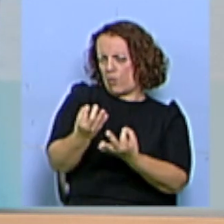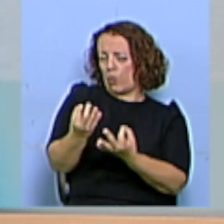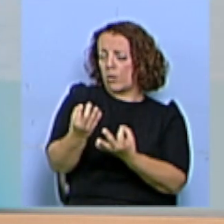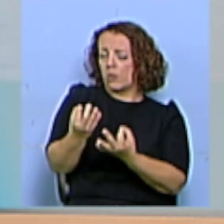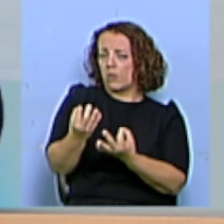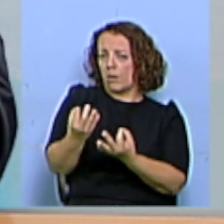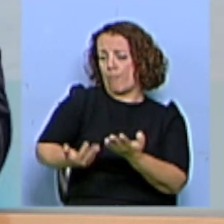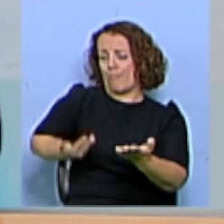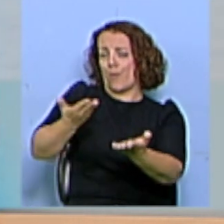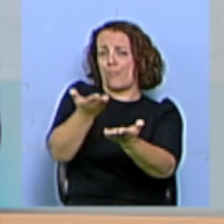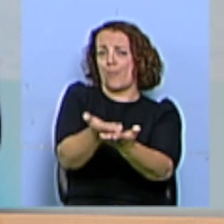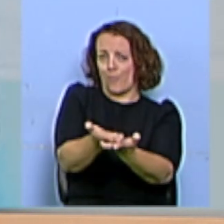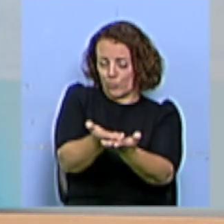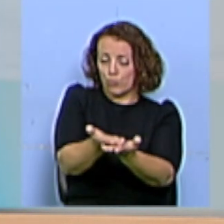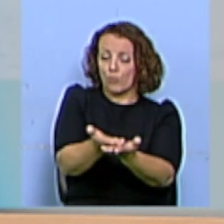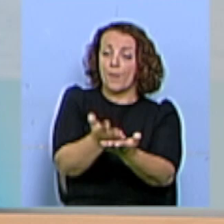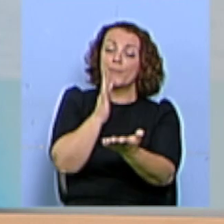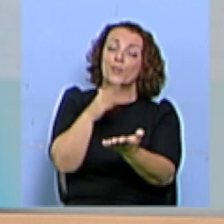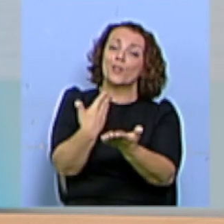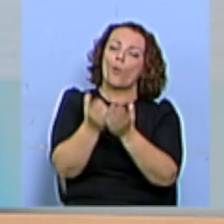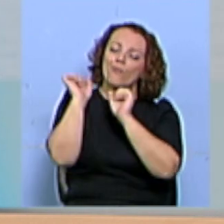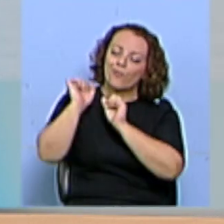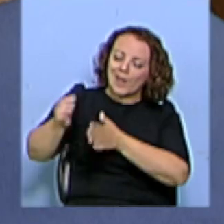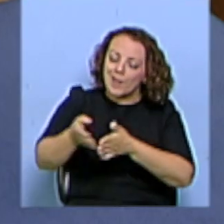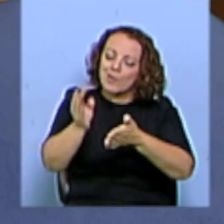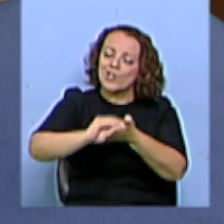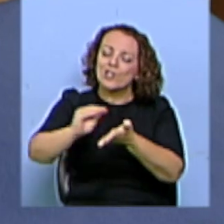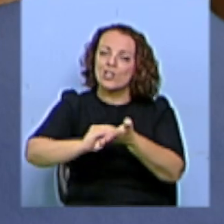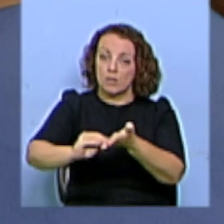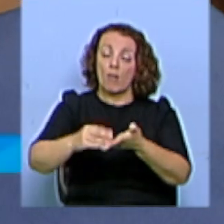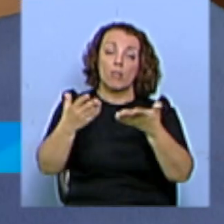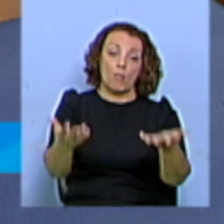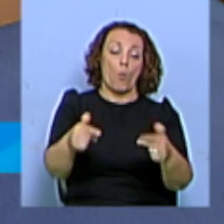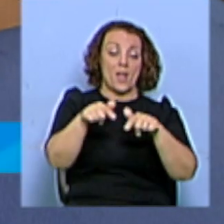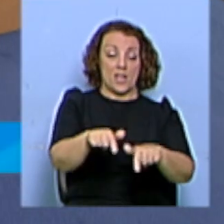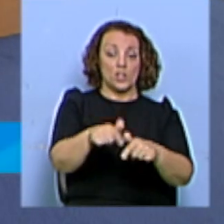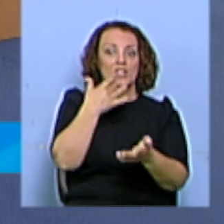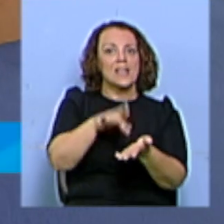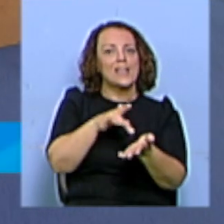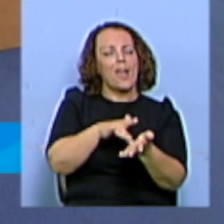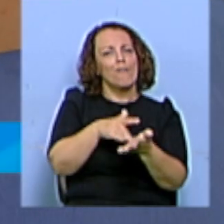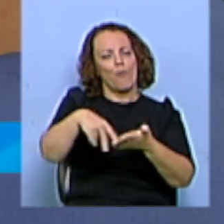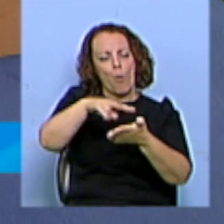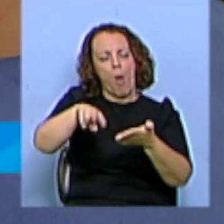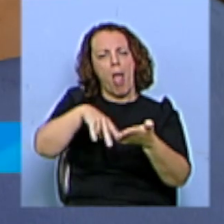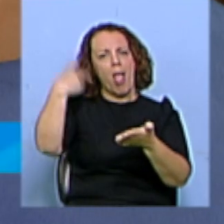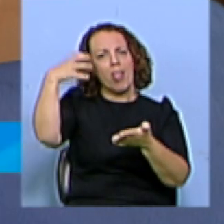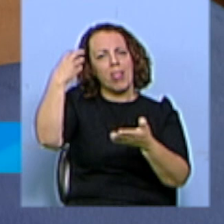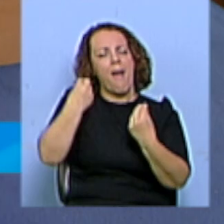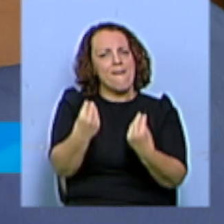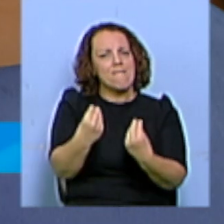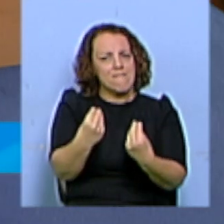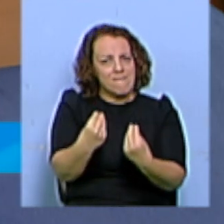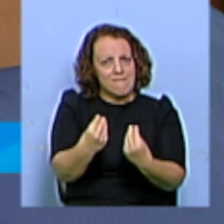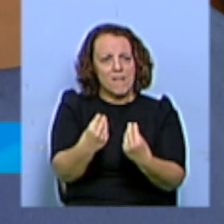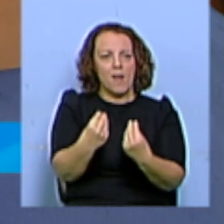propuseram e que norteou a sua escrita. E por isso este livro é de muito agradável leitura, mas é, acima de